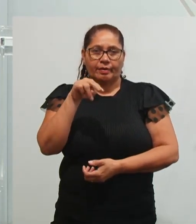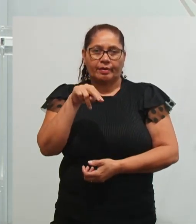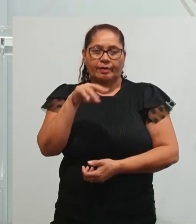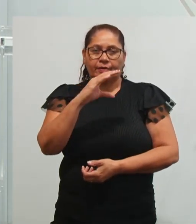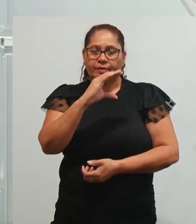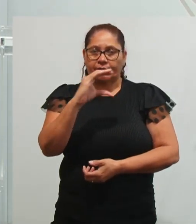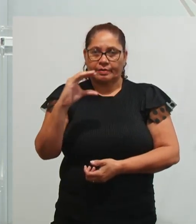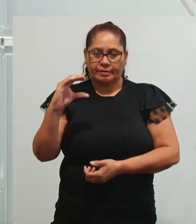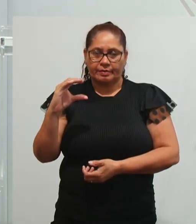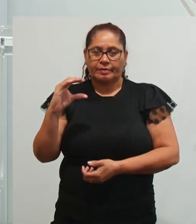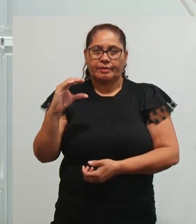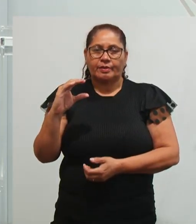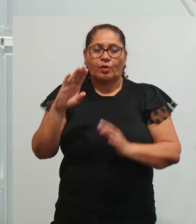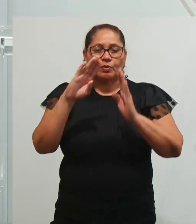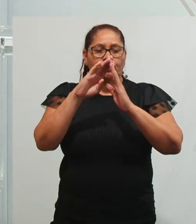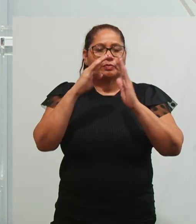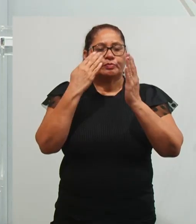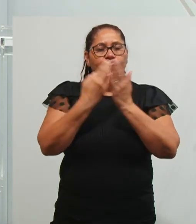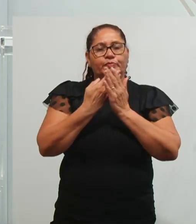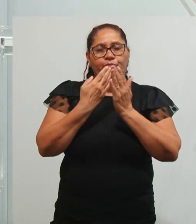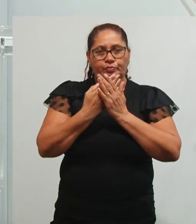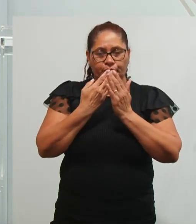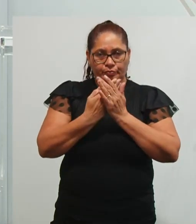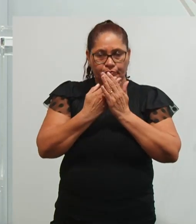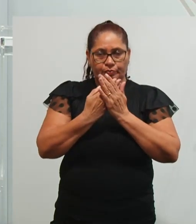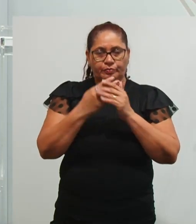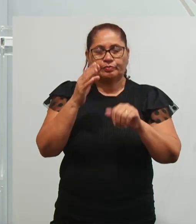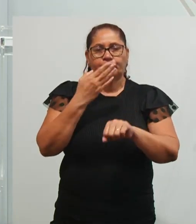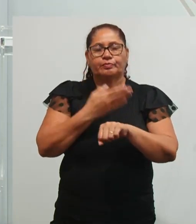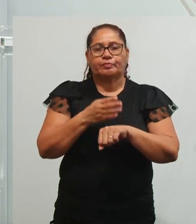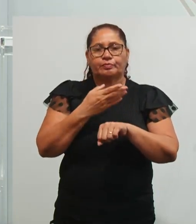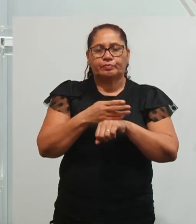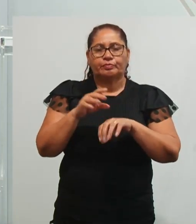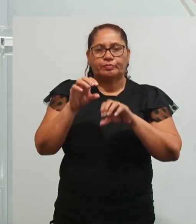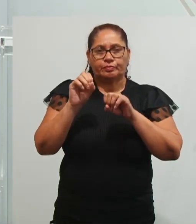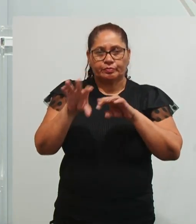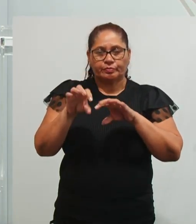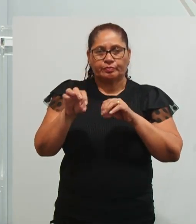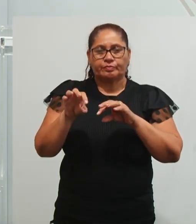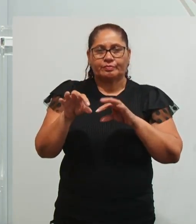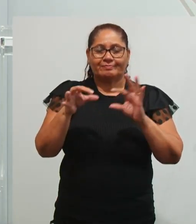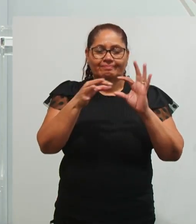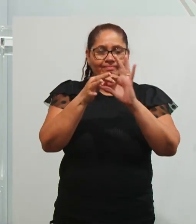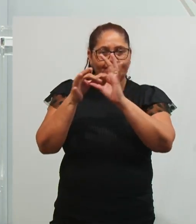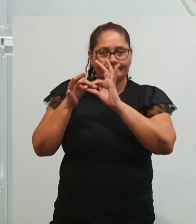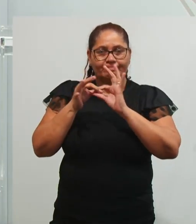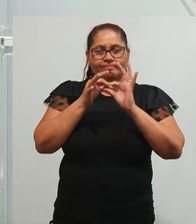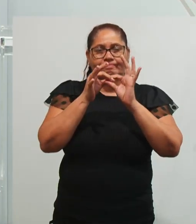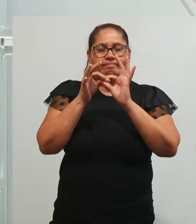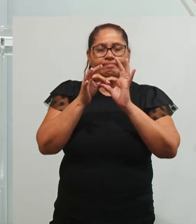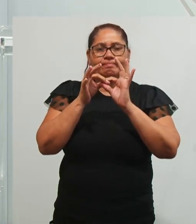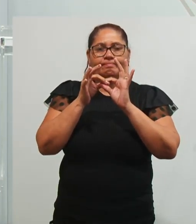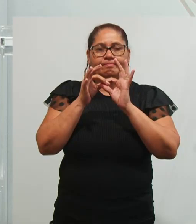objetivos definidos pela escola. Então, essa prática educativa, ela está ligada a esse